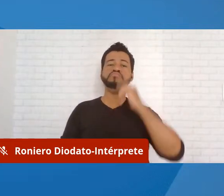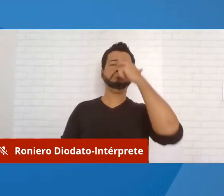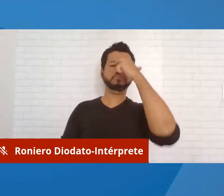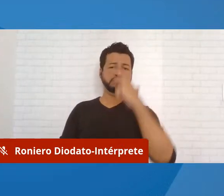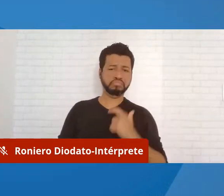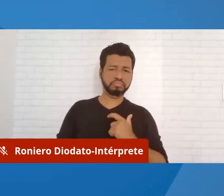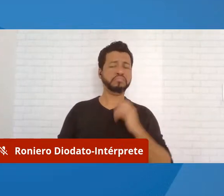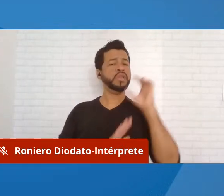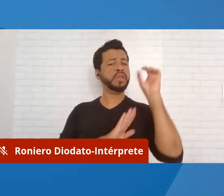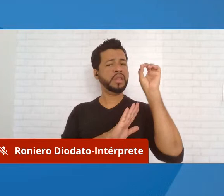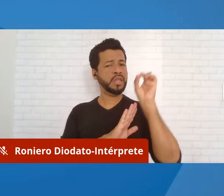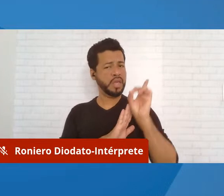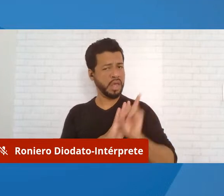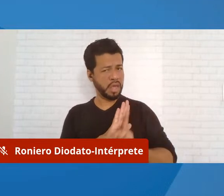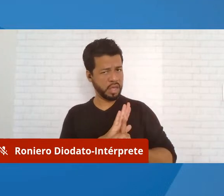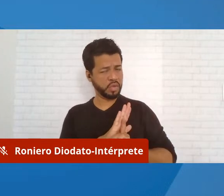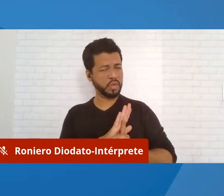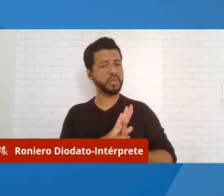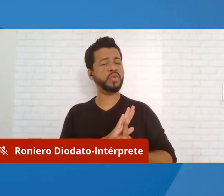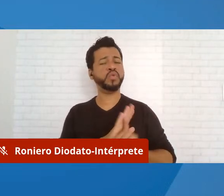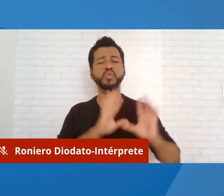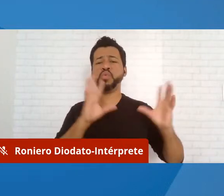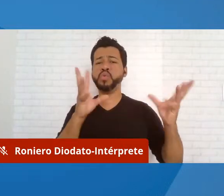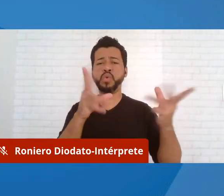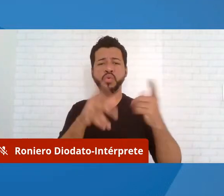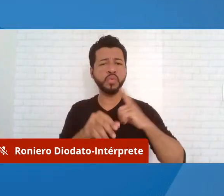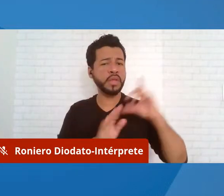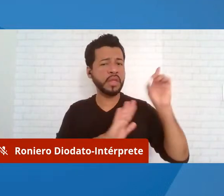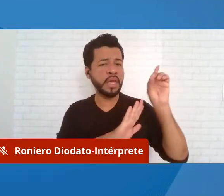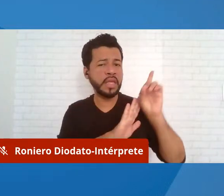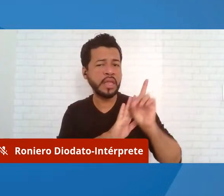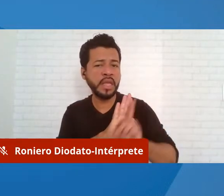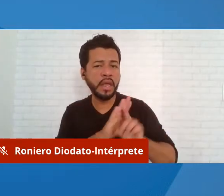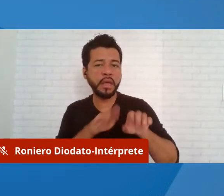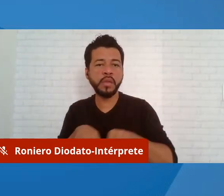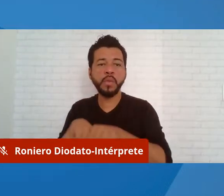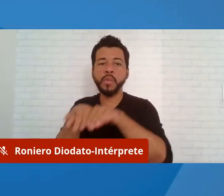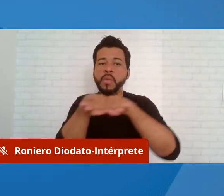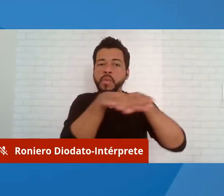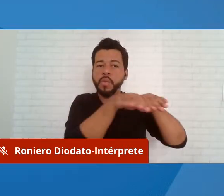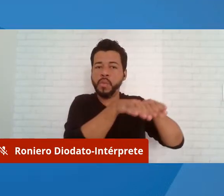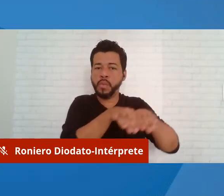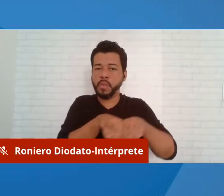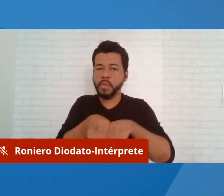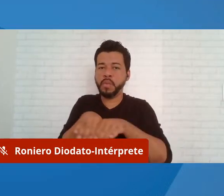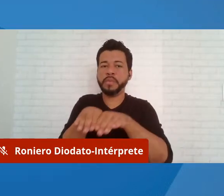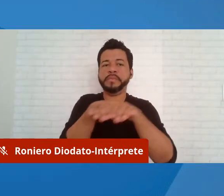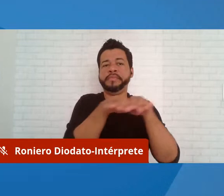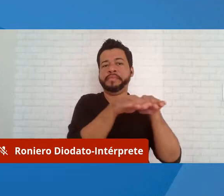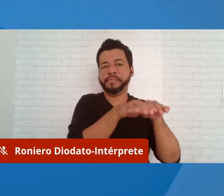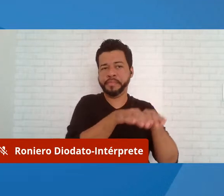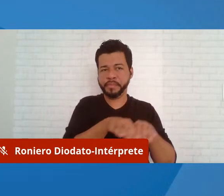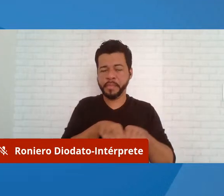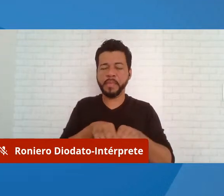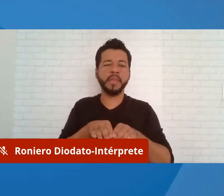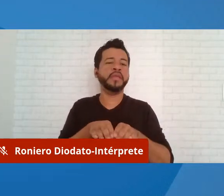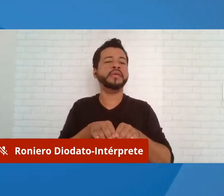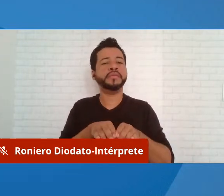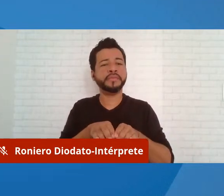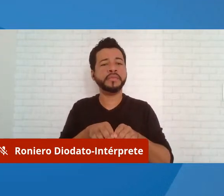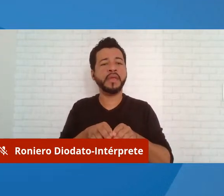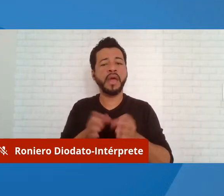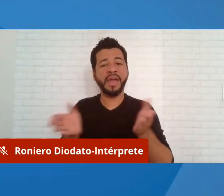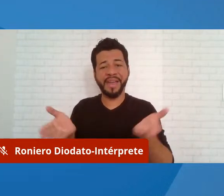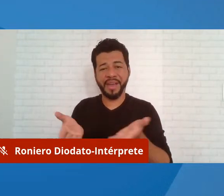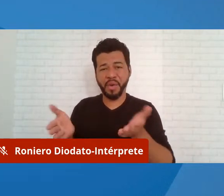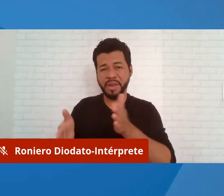direitos. Todo mundo tem direitos, todo mundo tem direitos iguais. Então, a polarização real na era neoliberal não